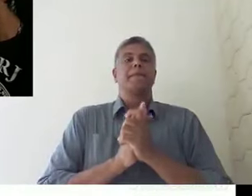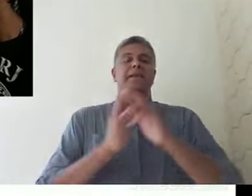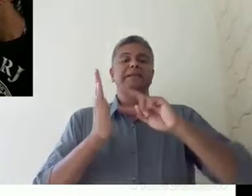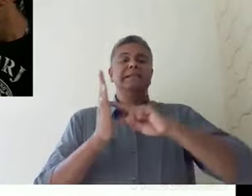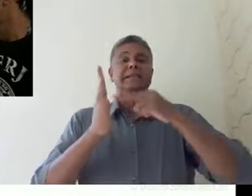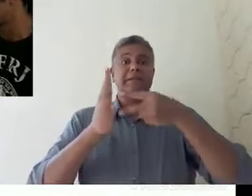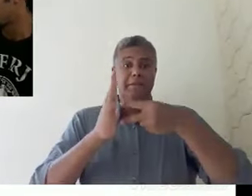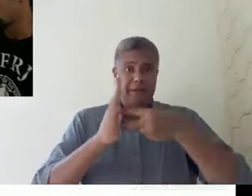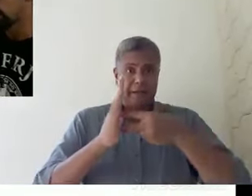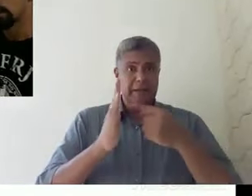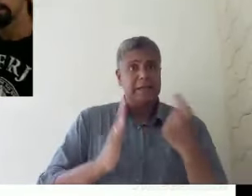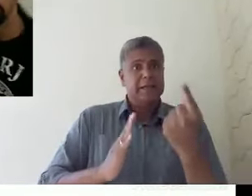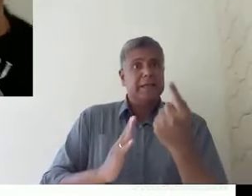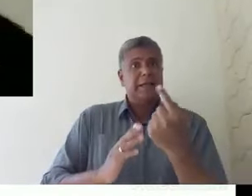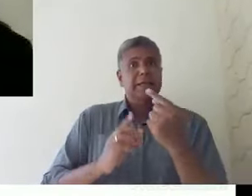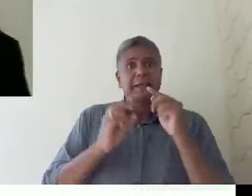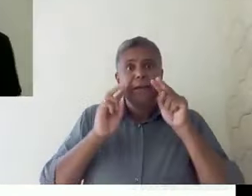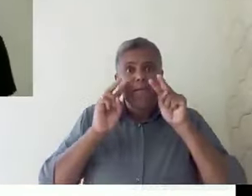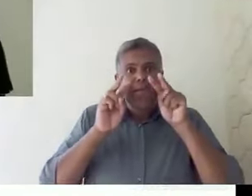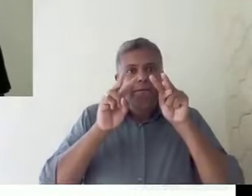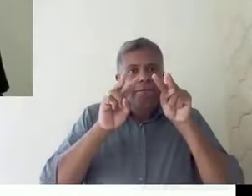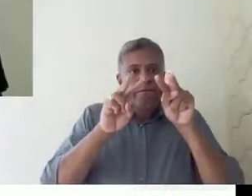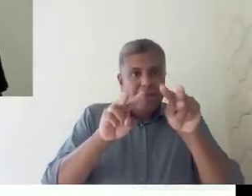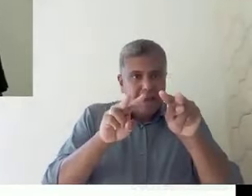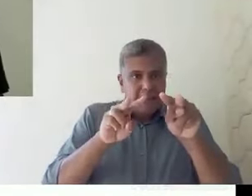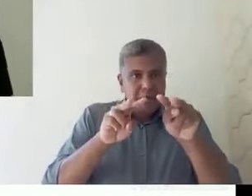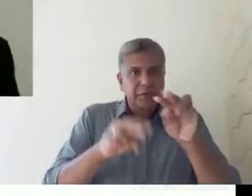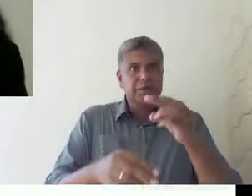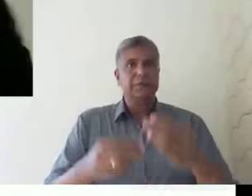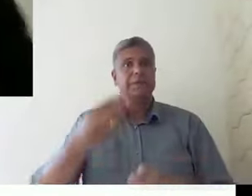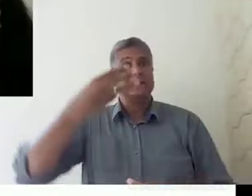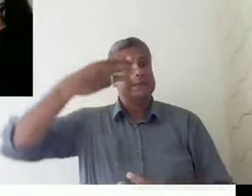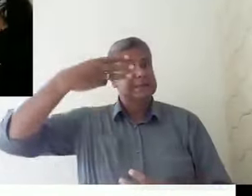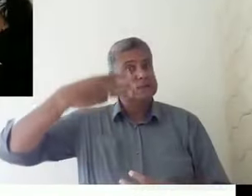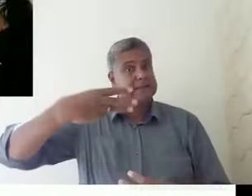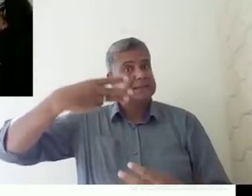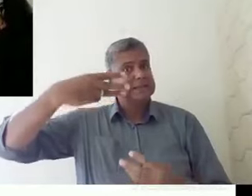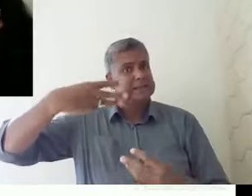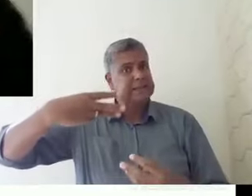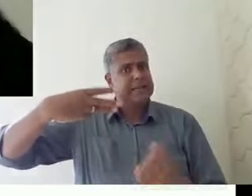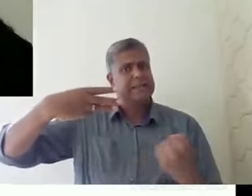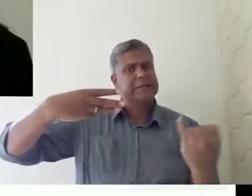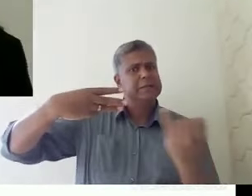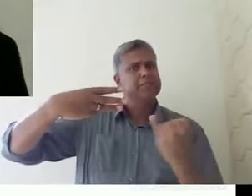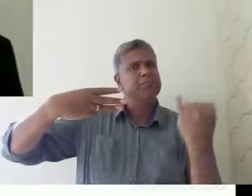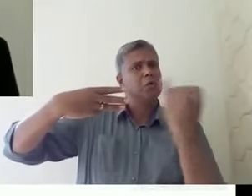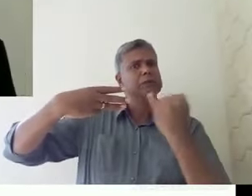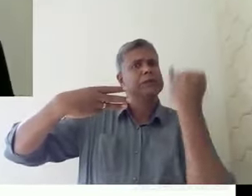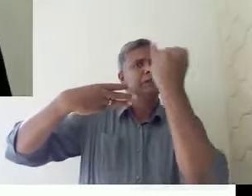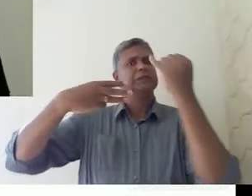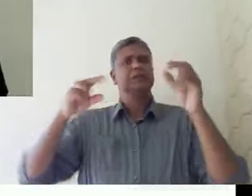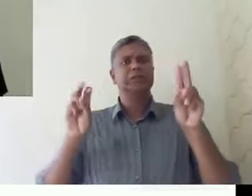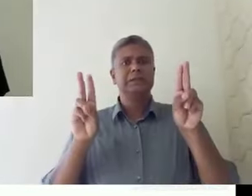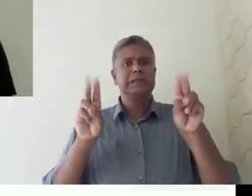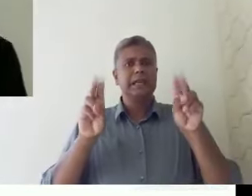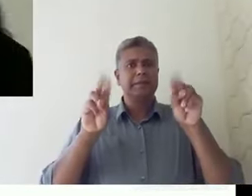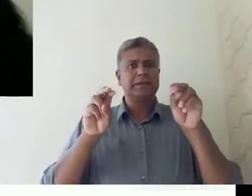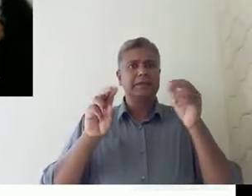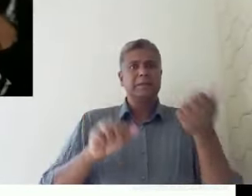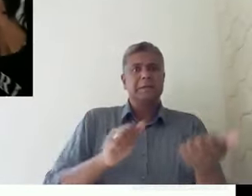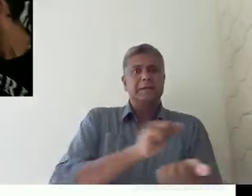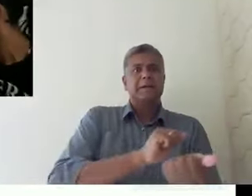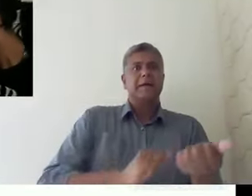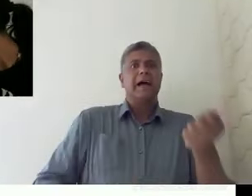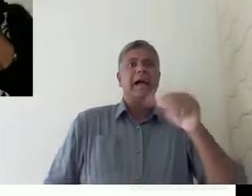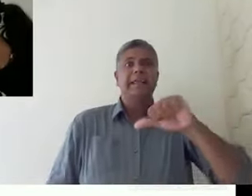grandezas vetoriais, elas nos ajudam a ver estes três parâmetros a partir de uma análise.